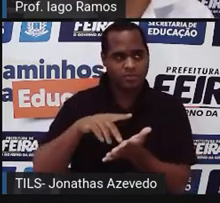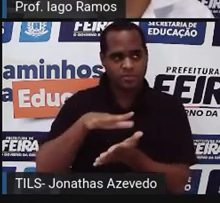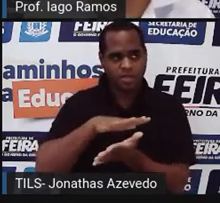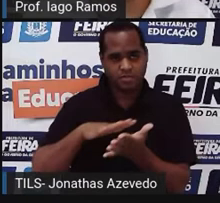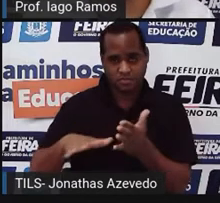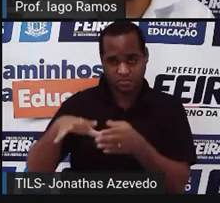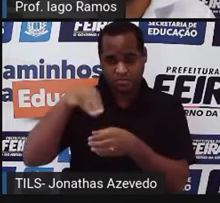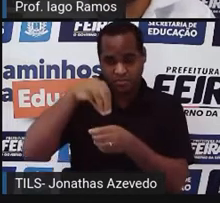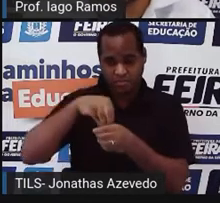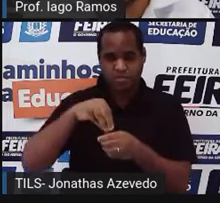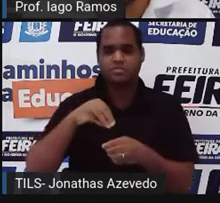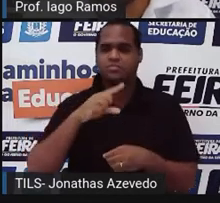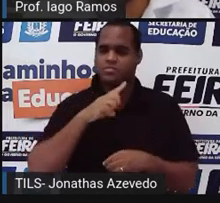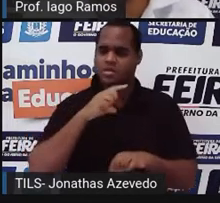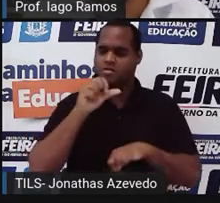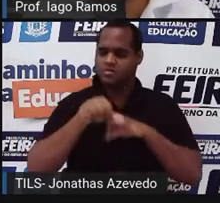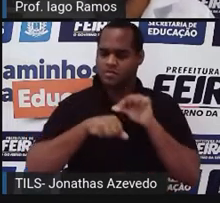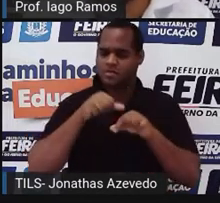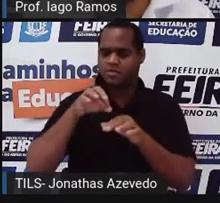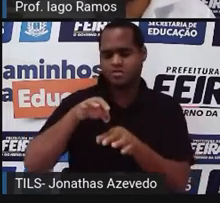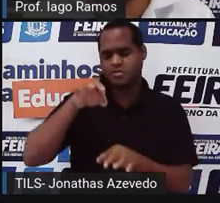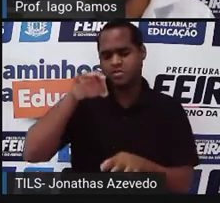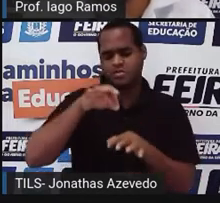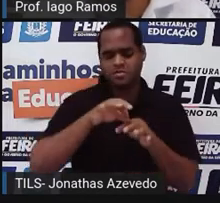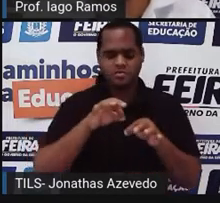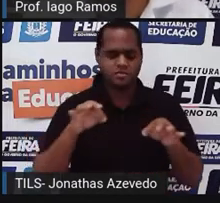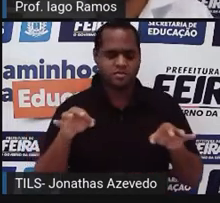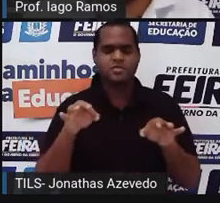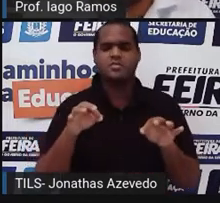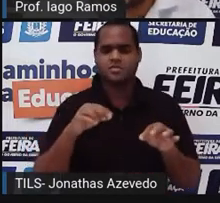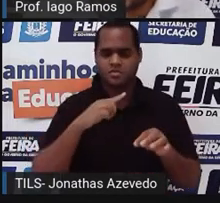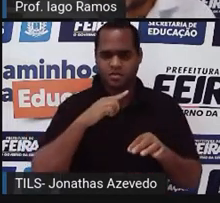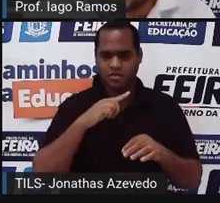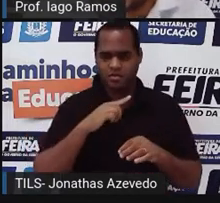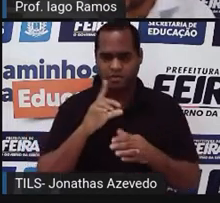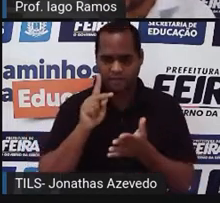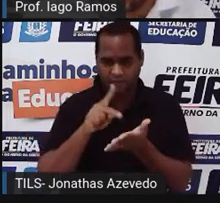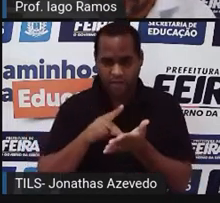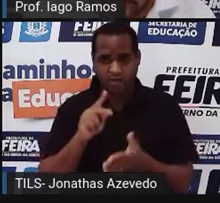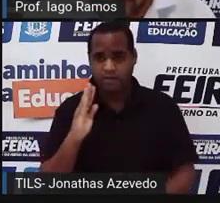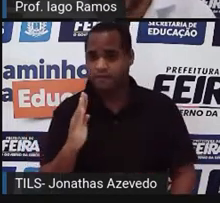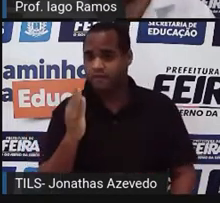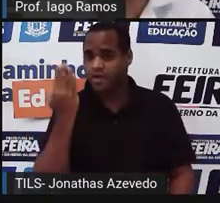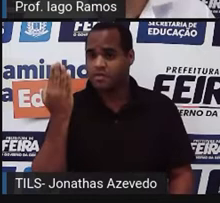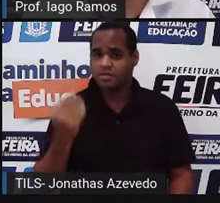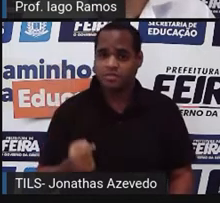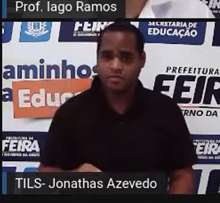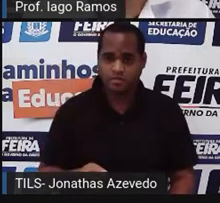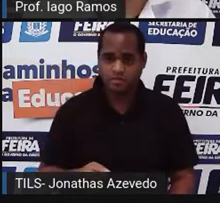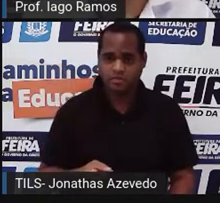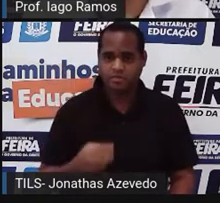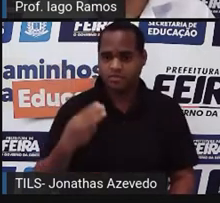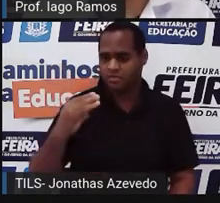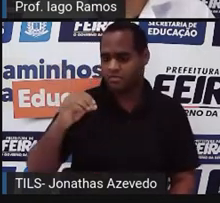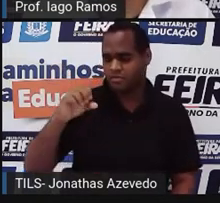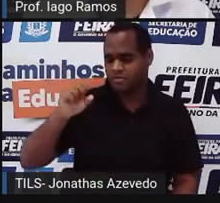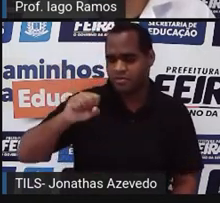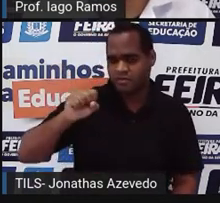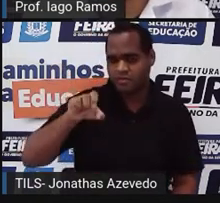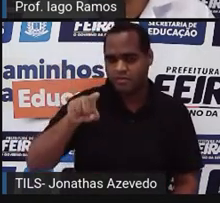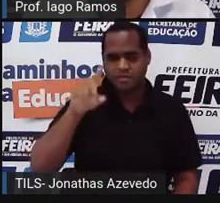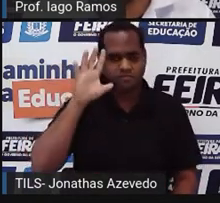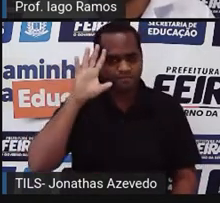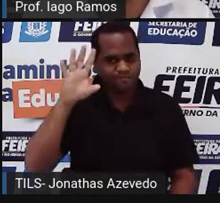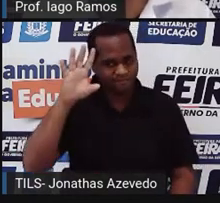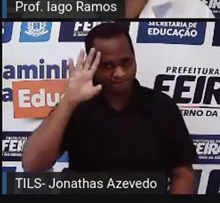ângulos internos. Isso é verdadeiro ou isso é falso? Eu vou te dar 30 segundos para